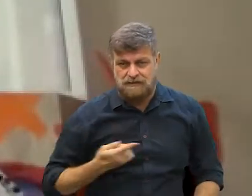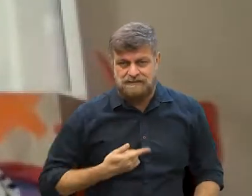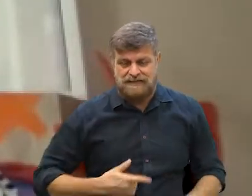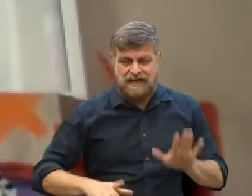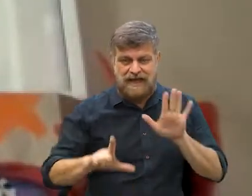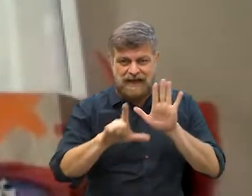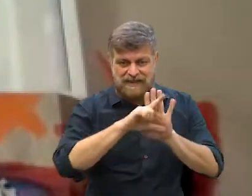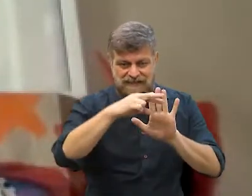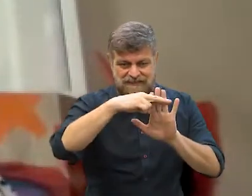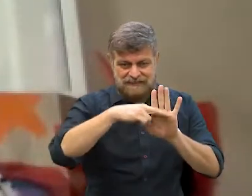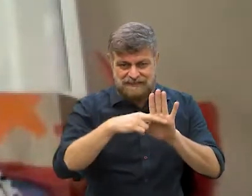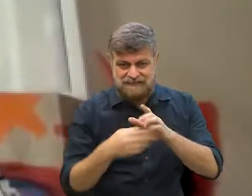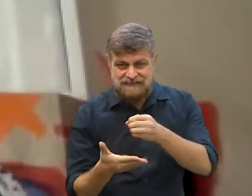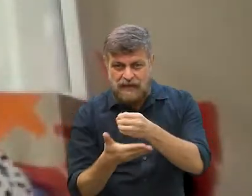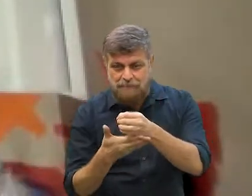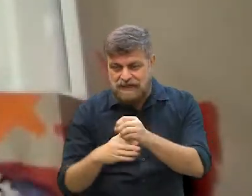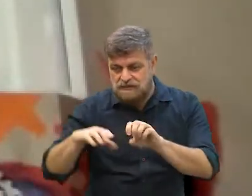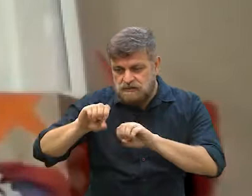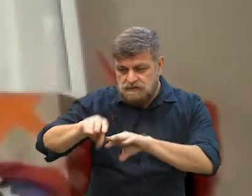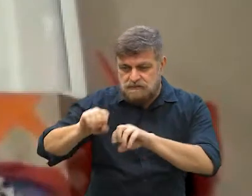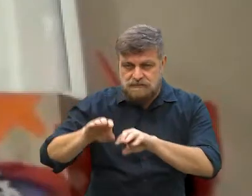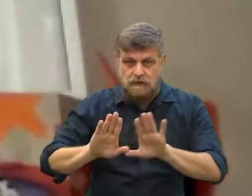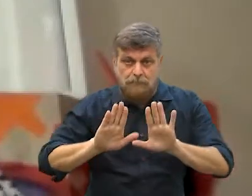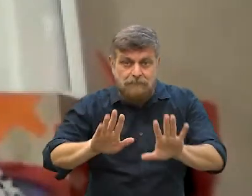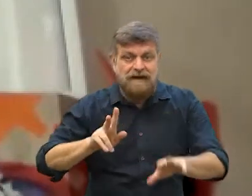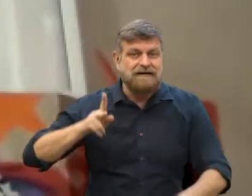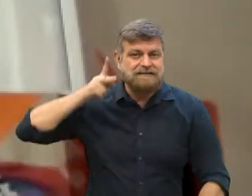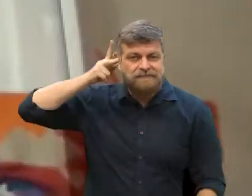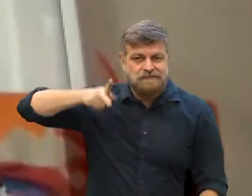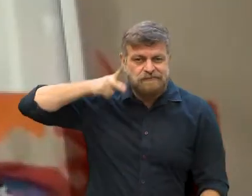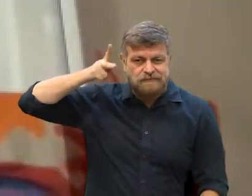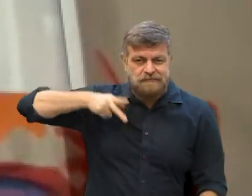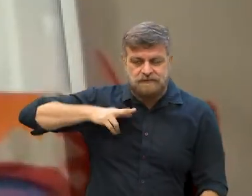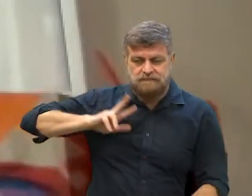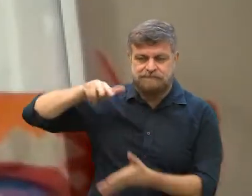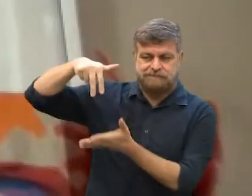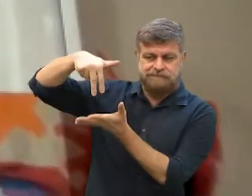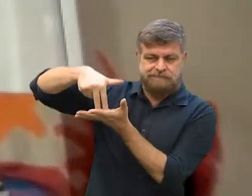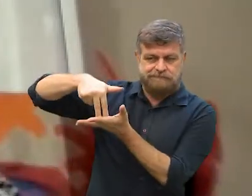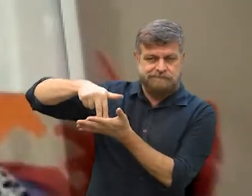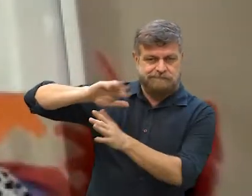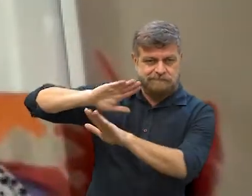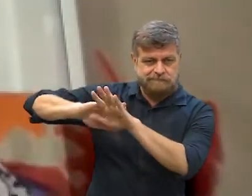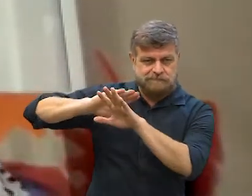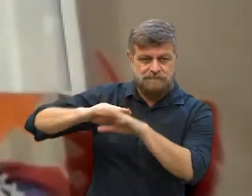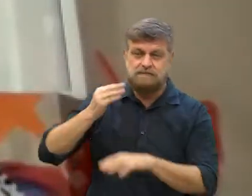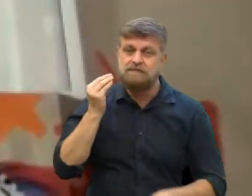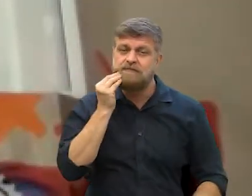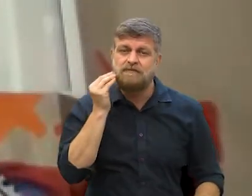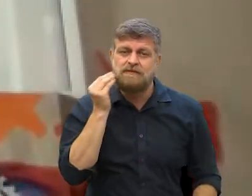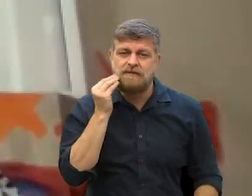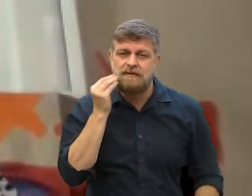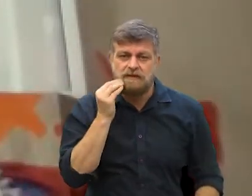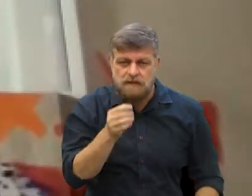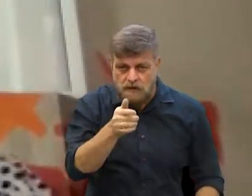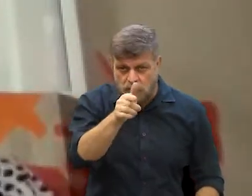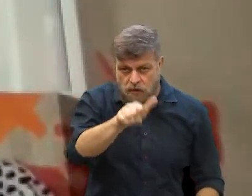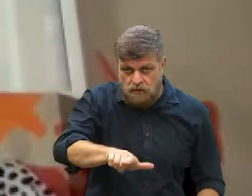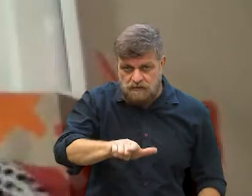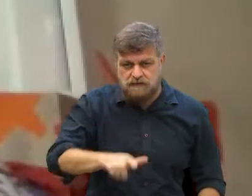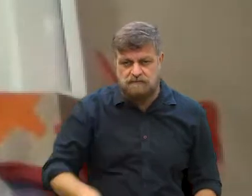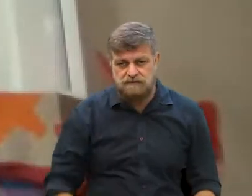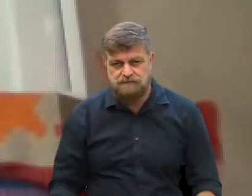nossa lei de diretrizes e bases mais os políticos não é É eles tentam novamente